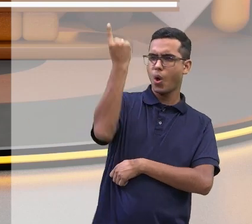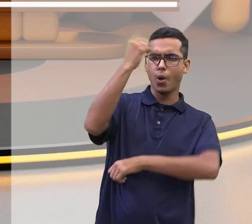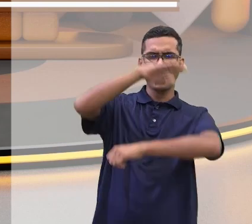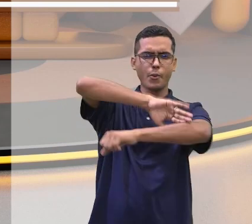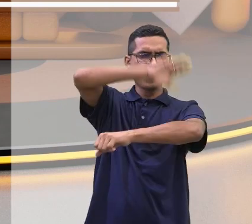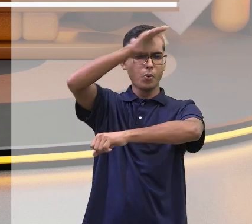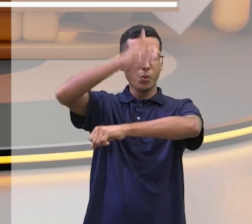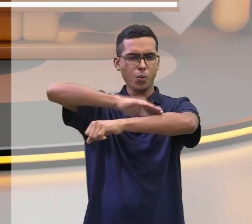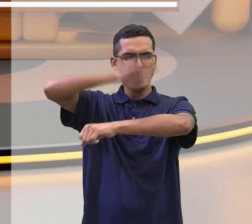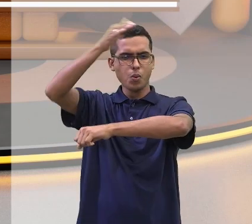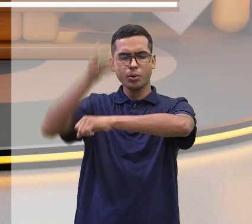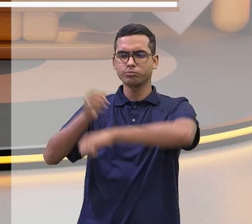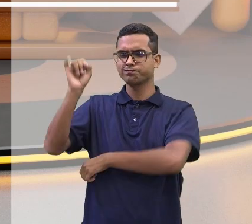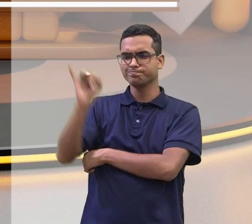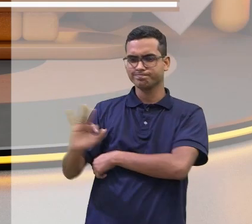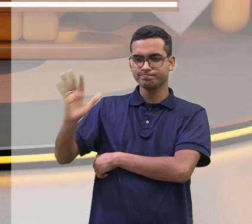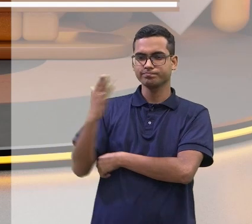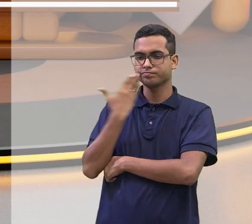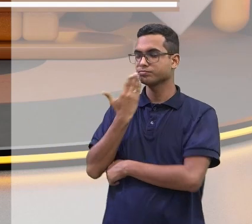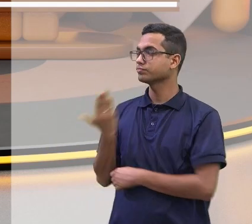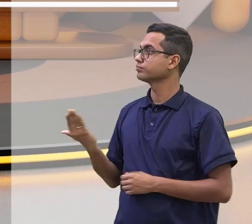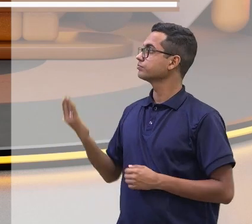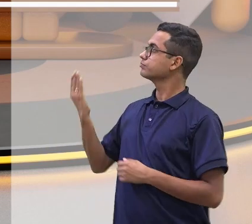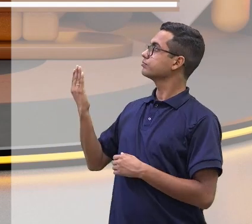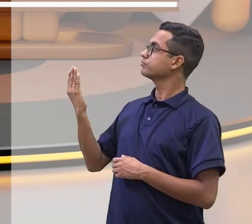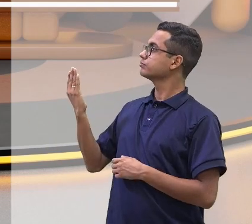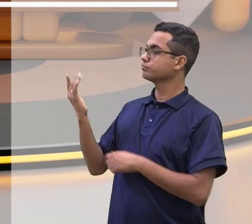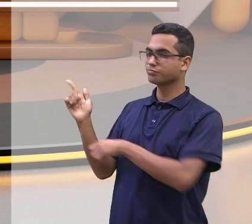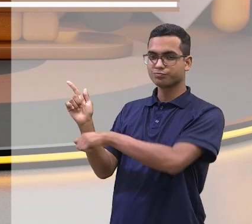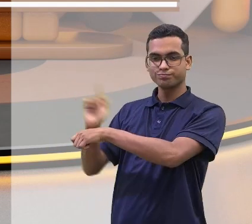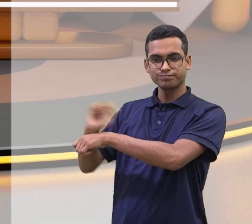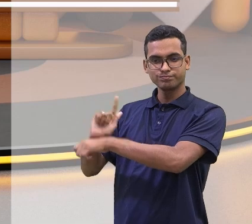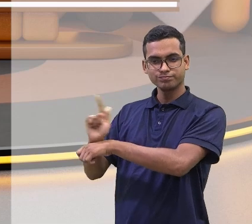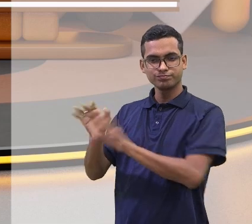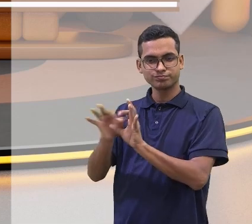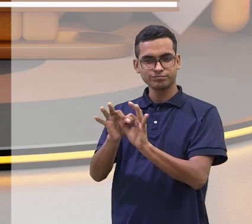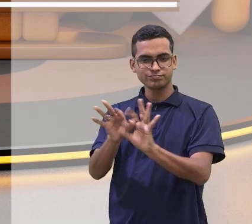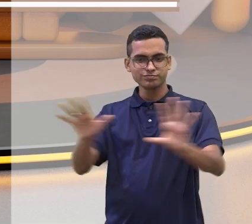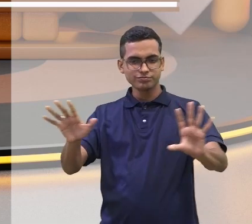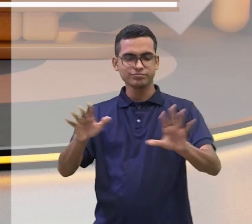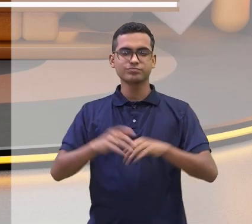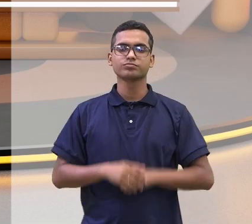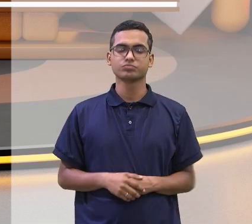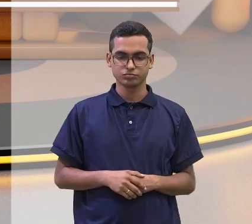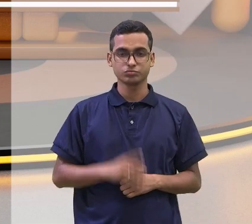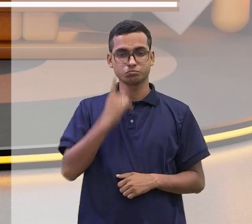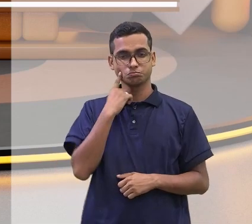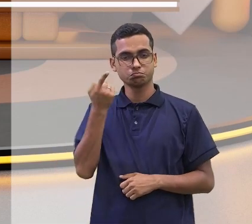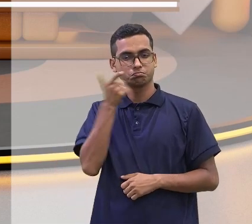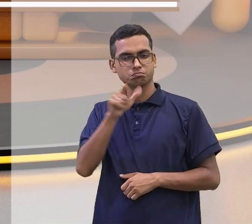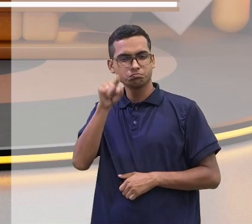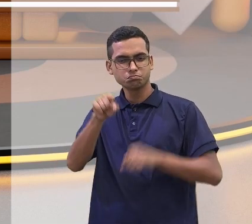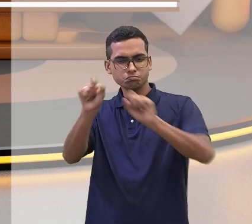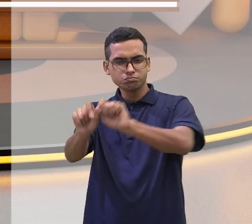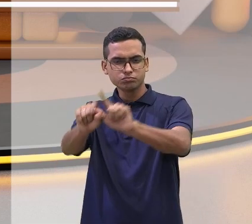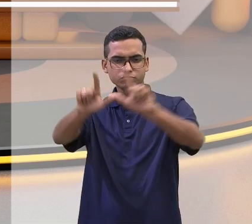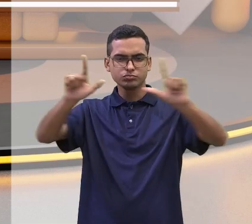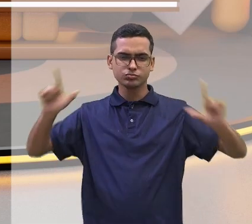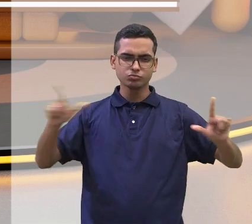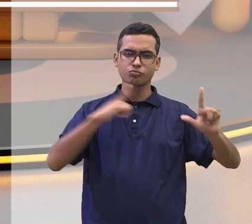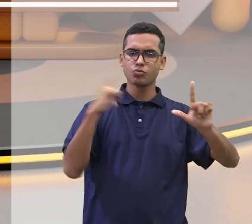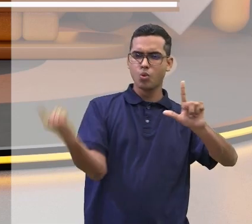algumas imagens que no Google Earth está disponível. Então, é um local de altitude elevada, vai sempre